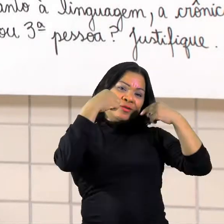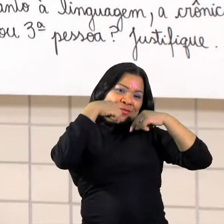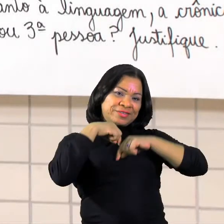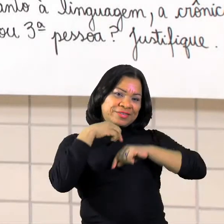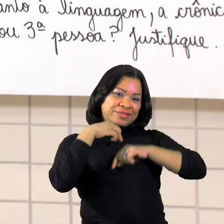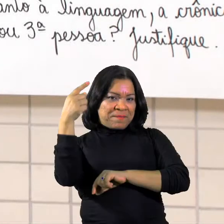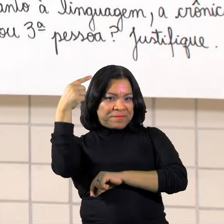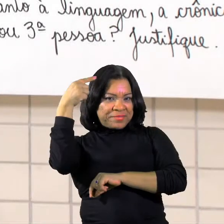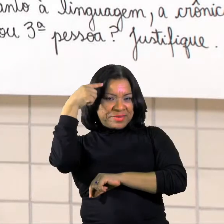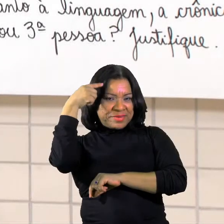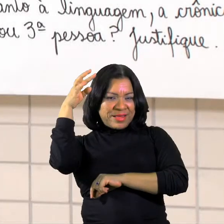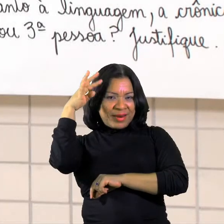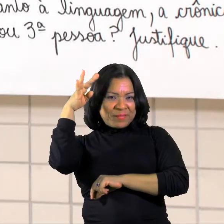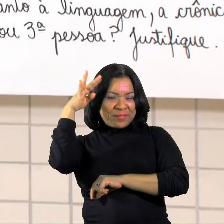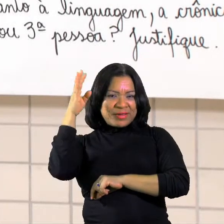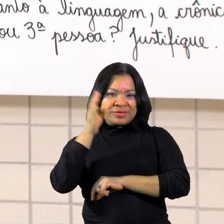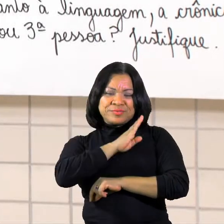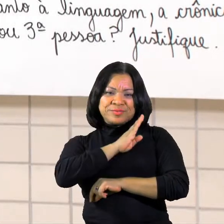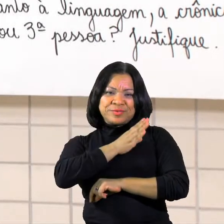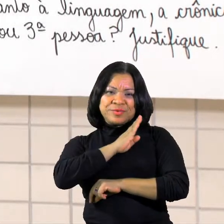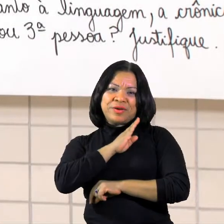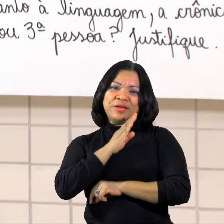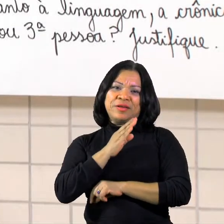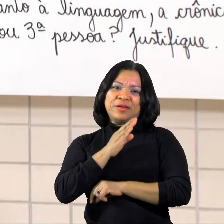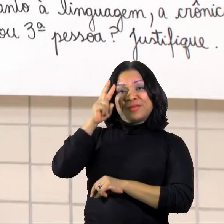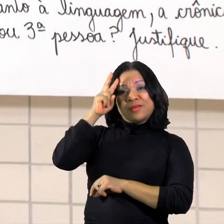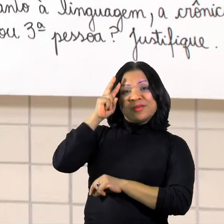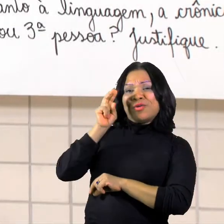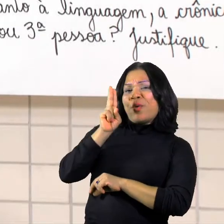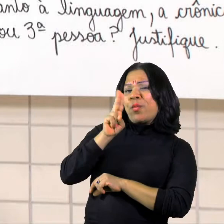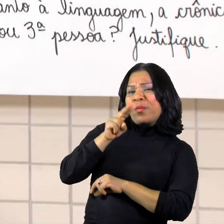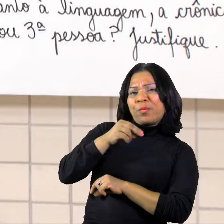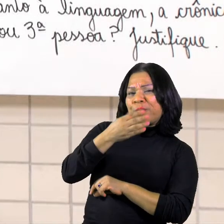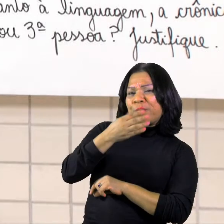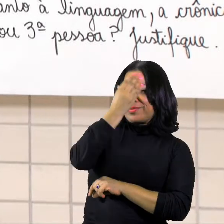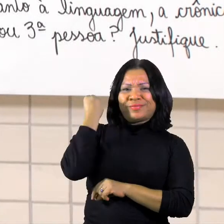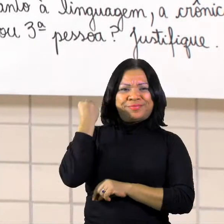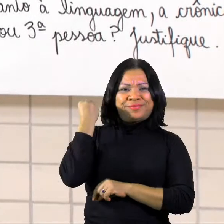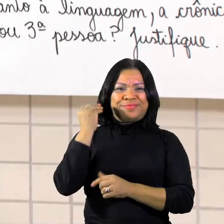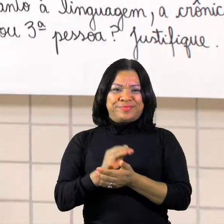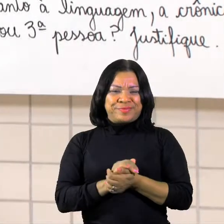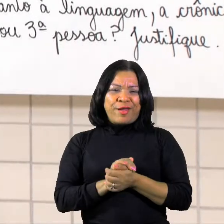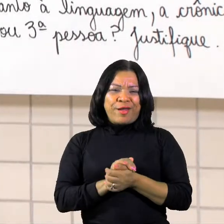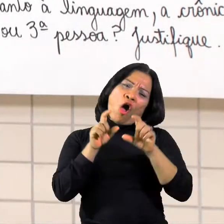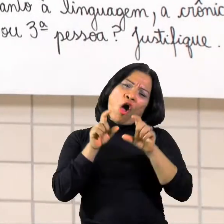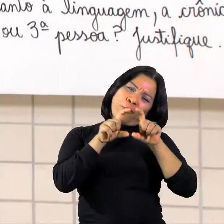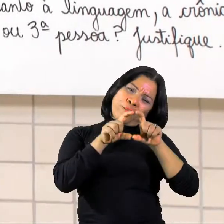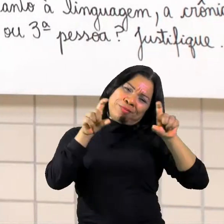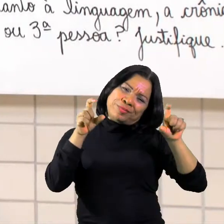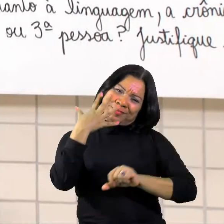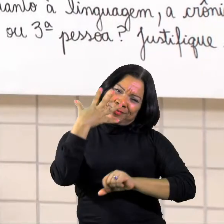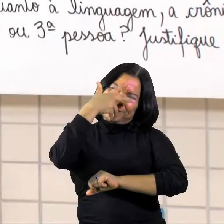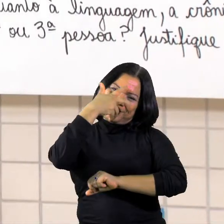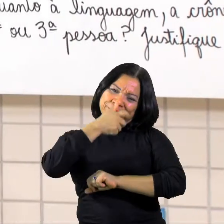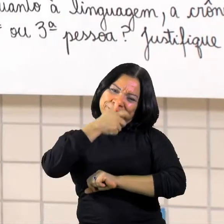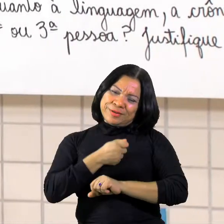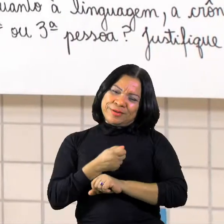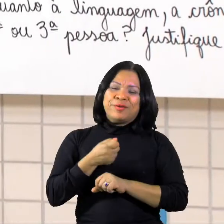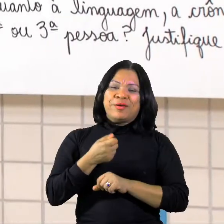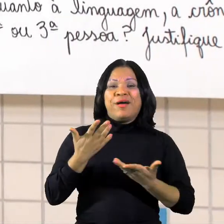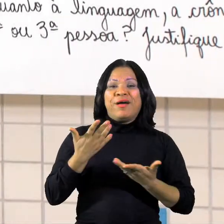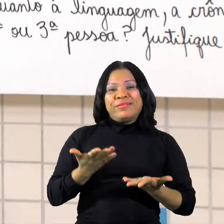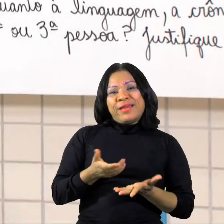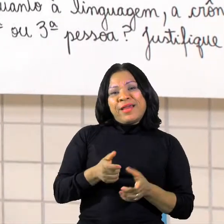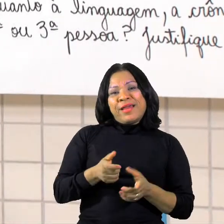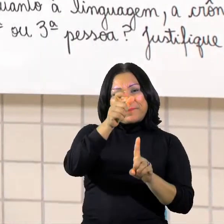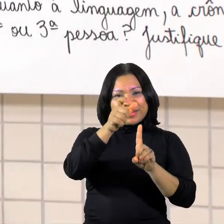tal como essas histórias que jamais serão esquecidas. Olha que trecho lindo e bonito, né, em que ele se coloca, ele usa os